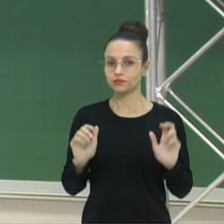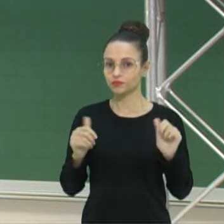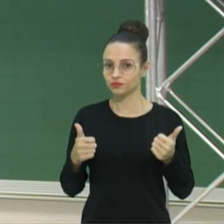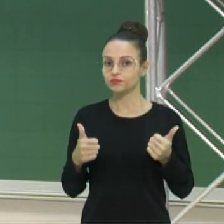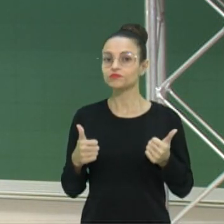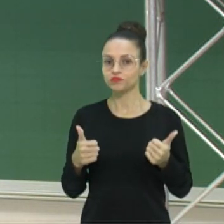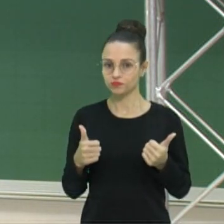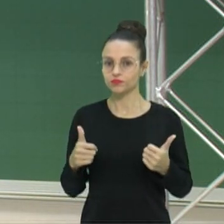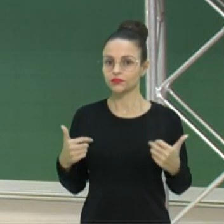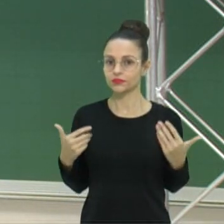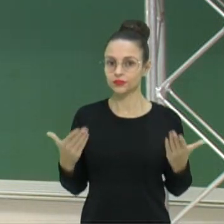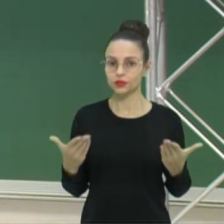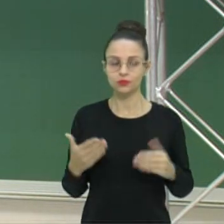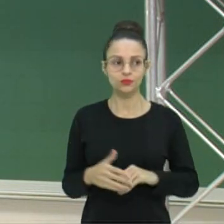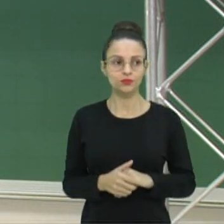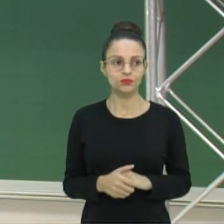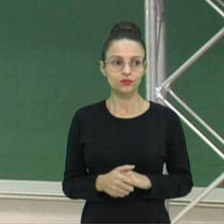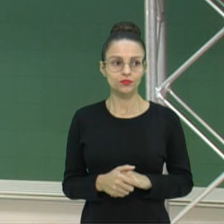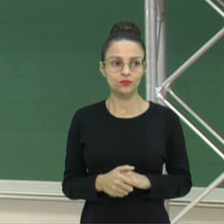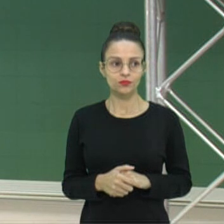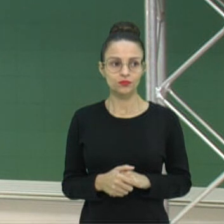Beleza. Então, opa.